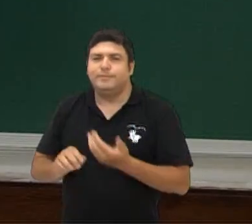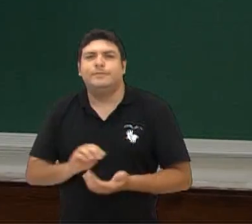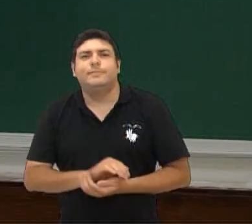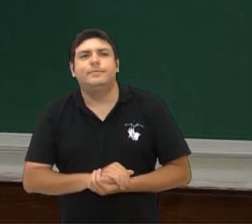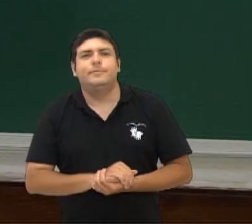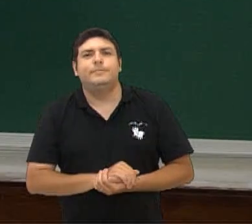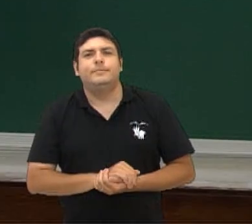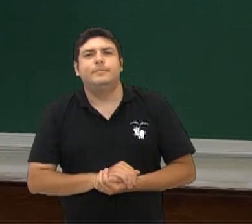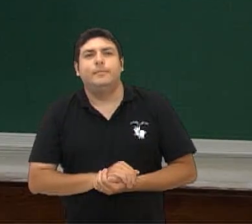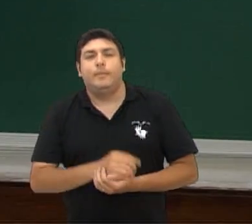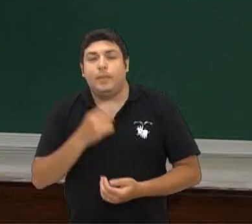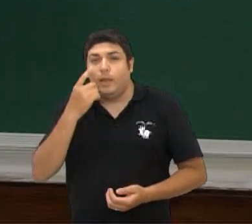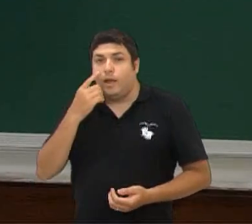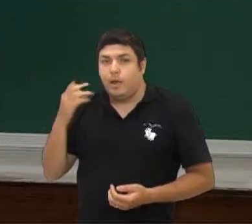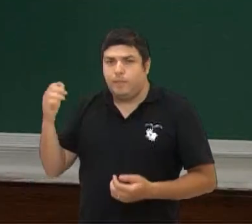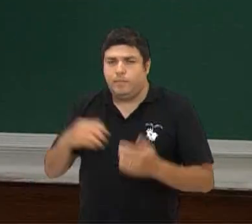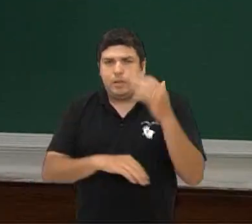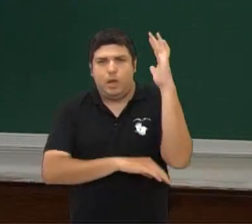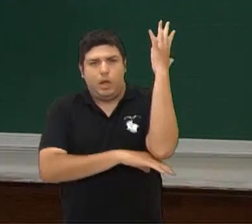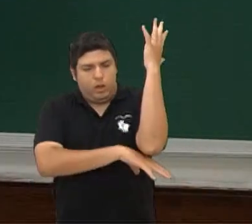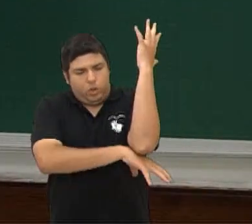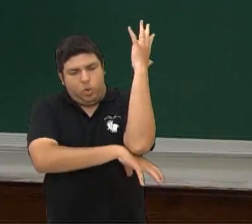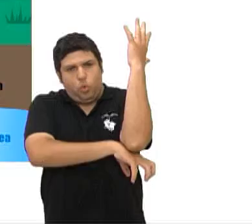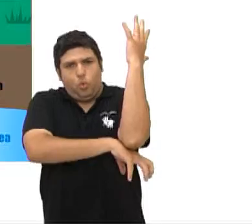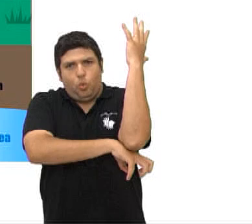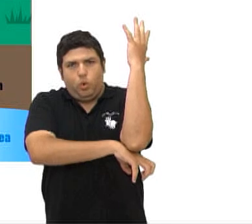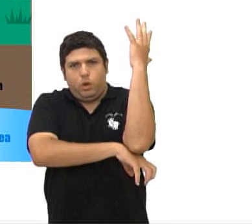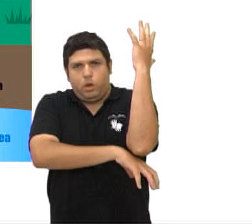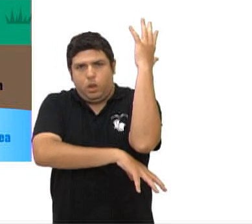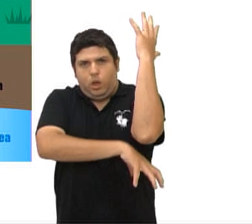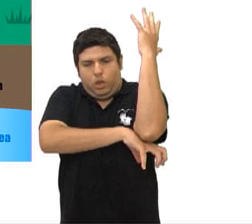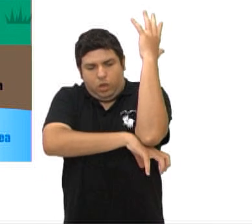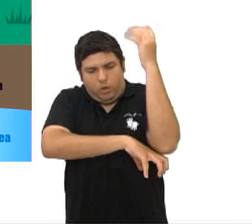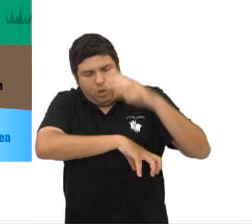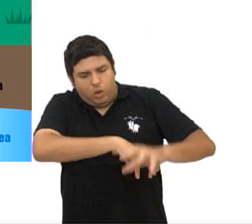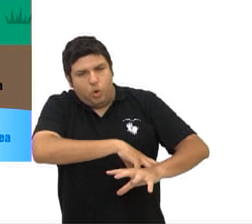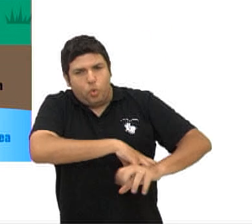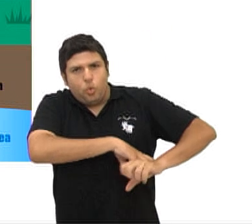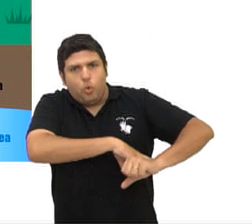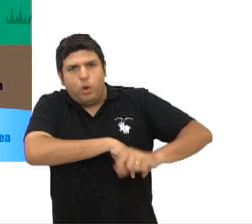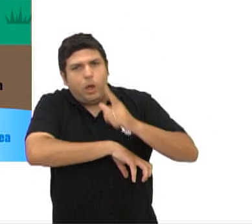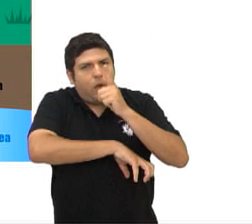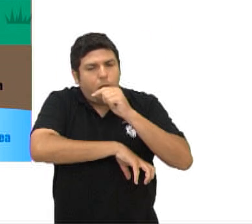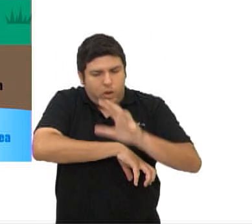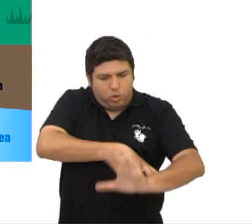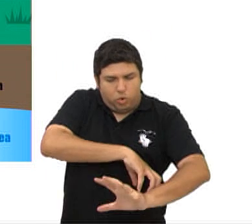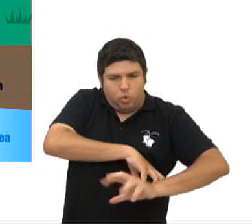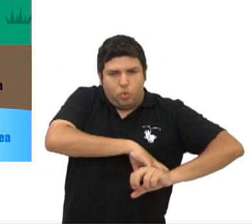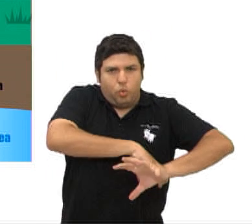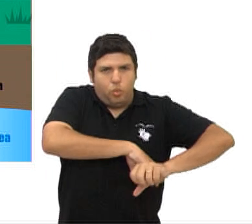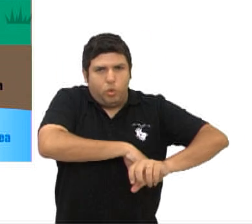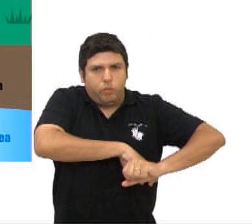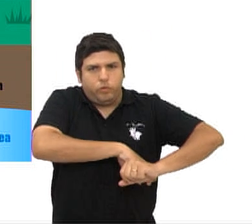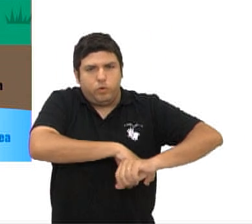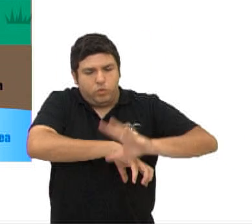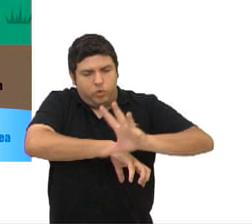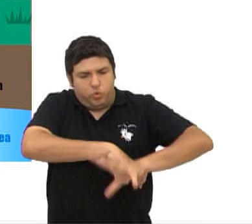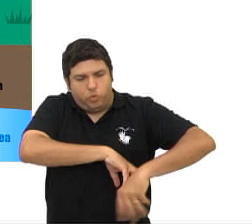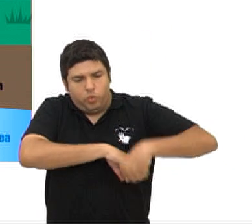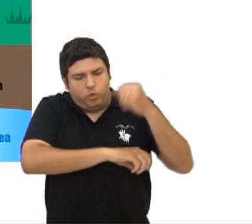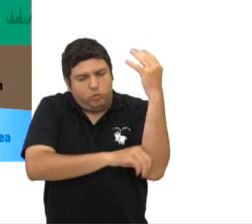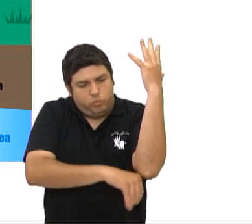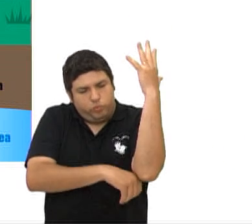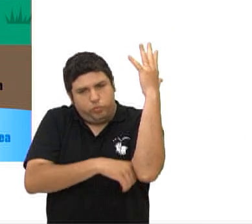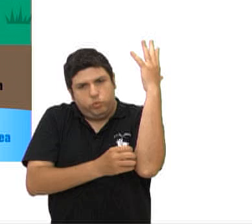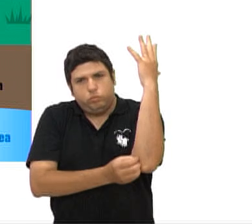ó, que a raiz da árvore lá, ela suga, ela busca água subterrânea e coloca essa água para dentro do corpo dela.